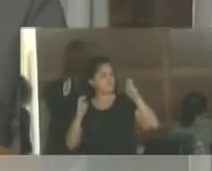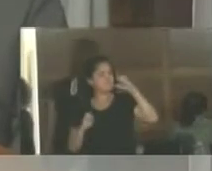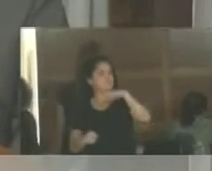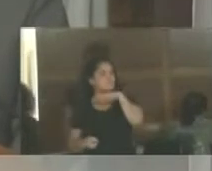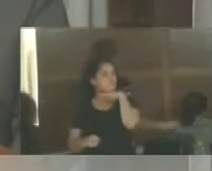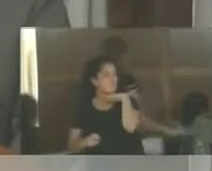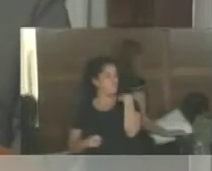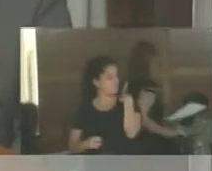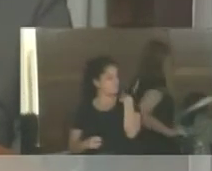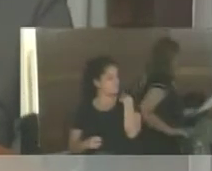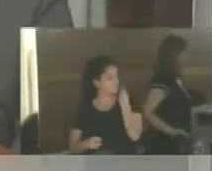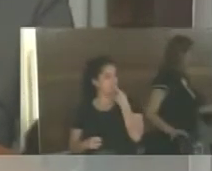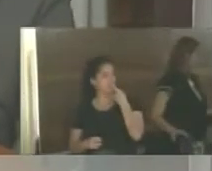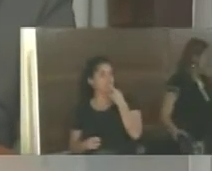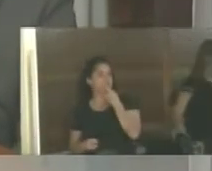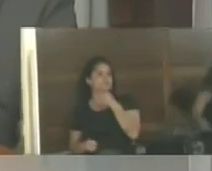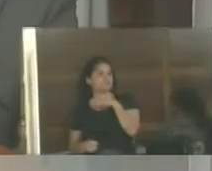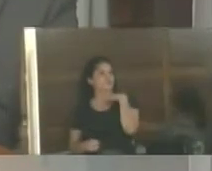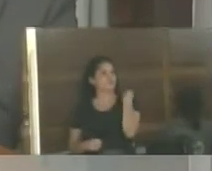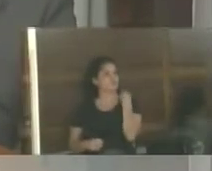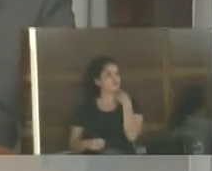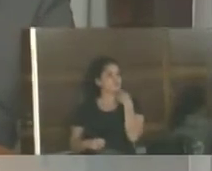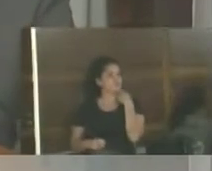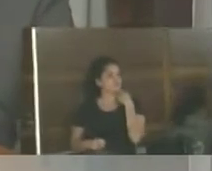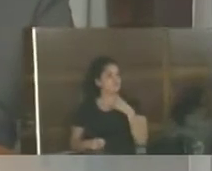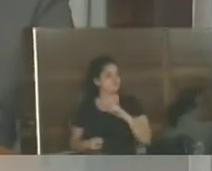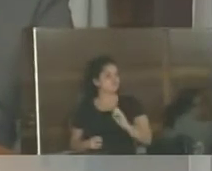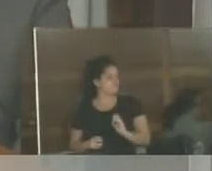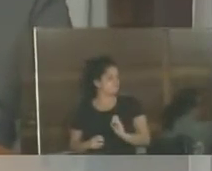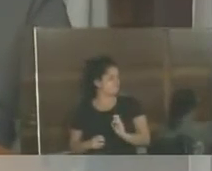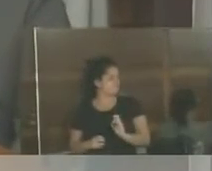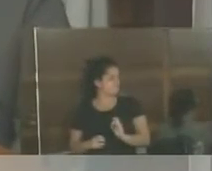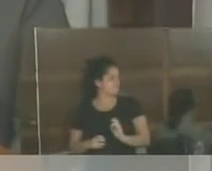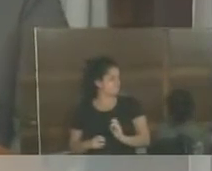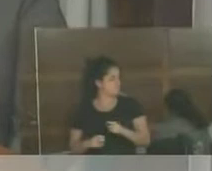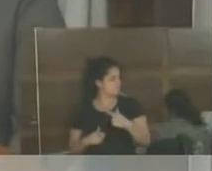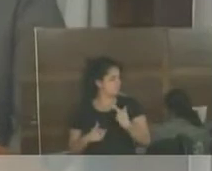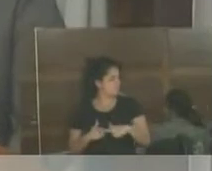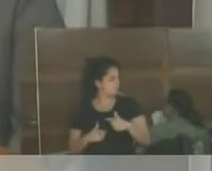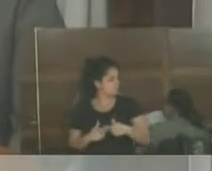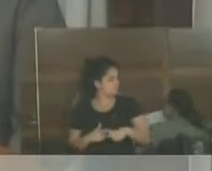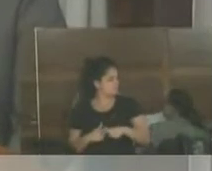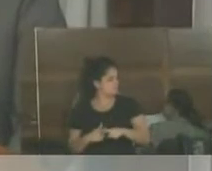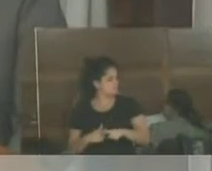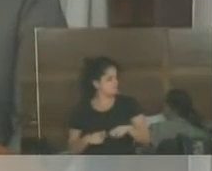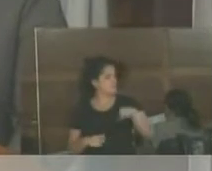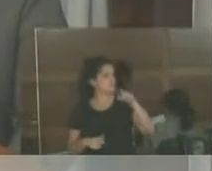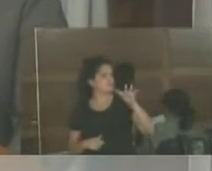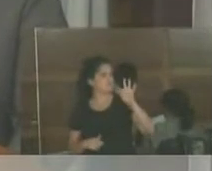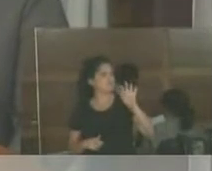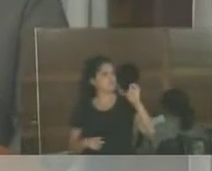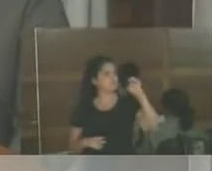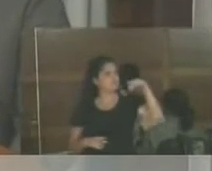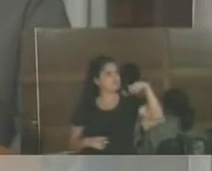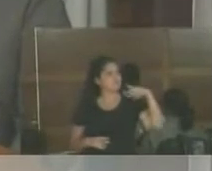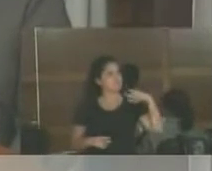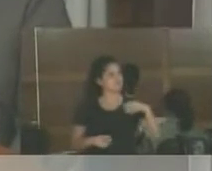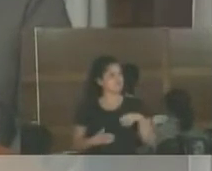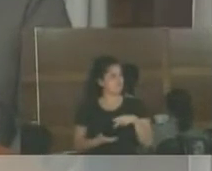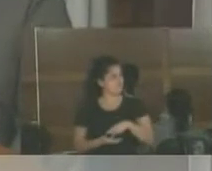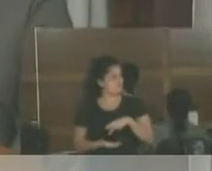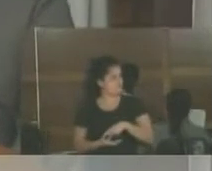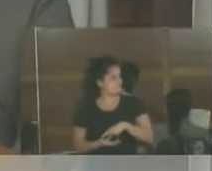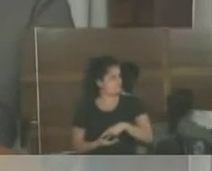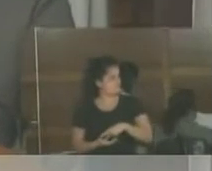Ele definiu o suicídio como um ato definitivo para um problema temporário. E realmente é o que acontece,